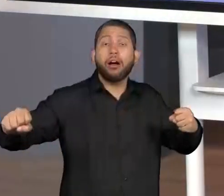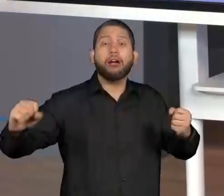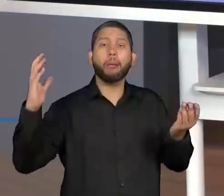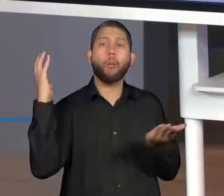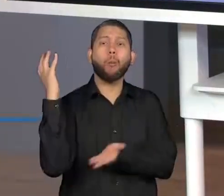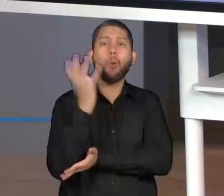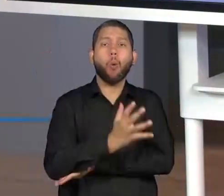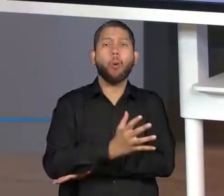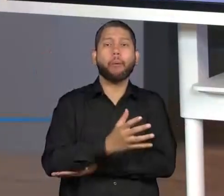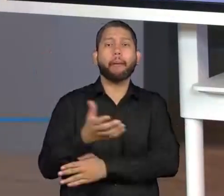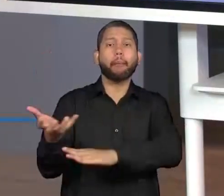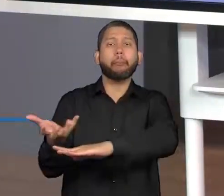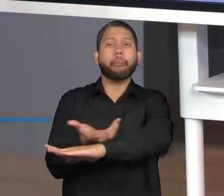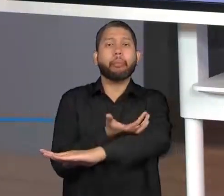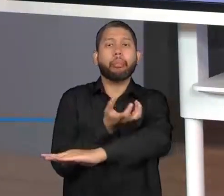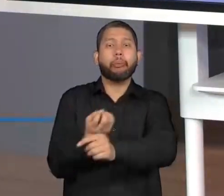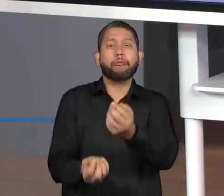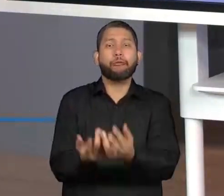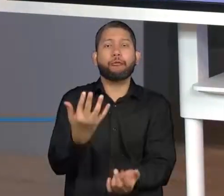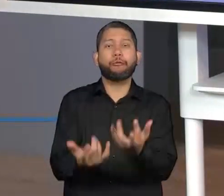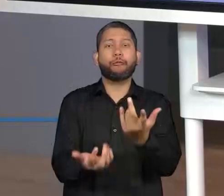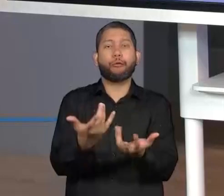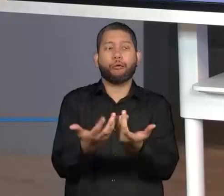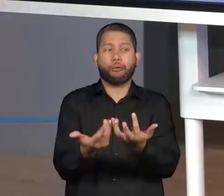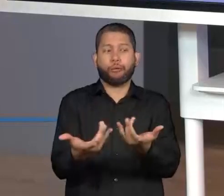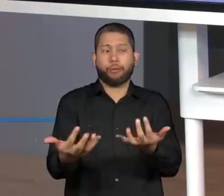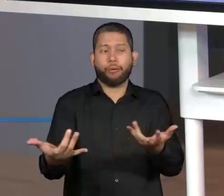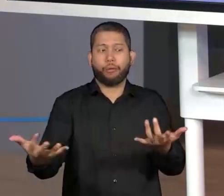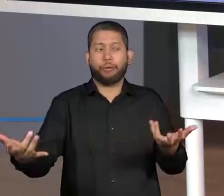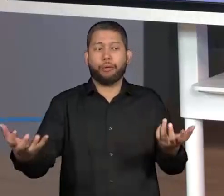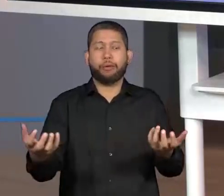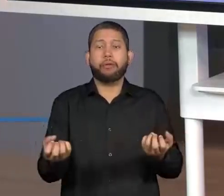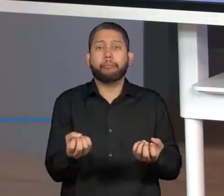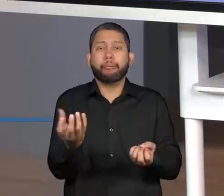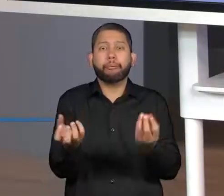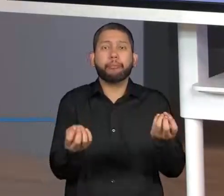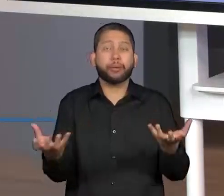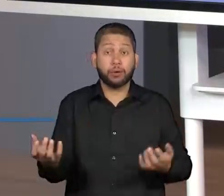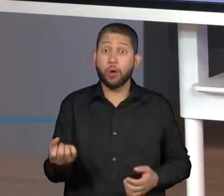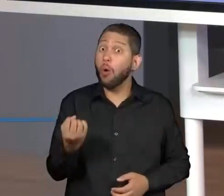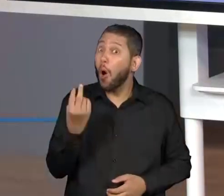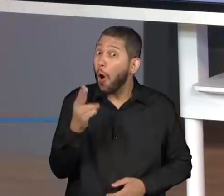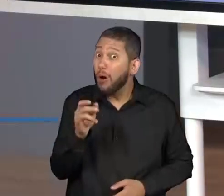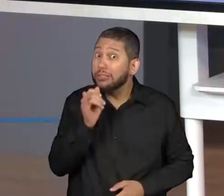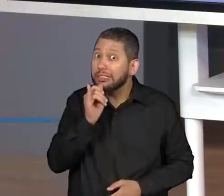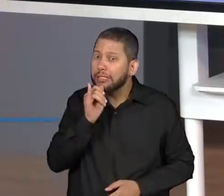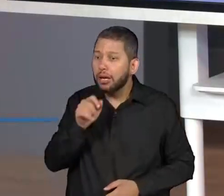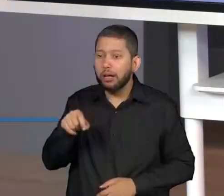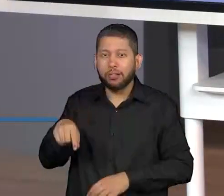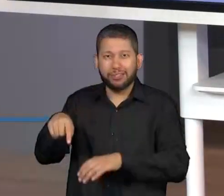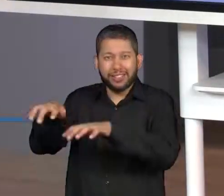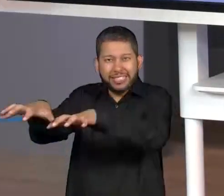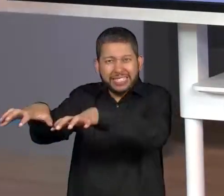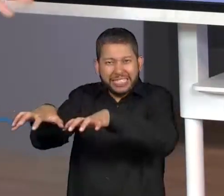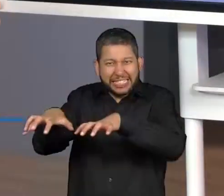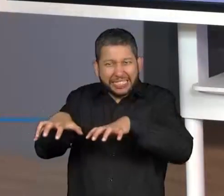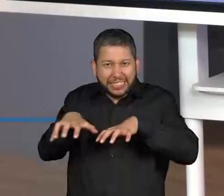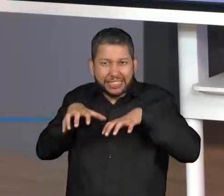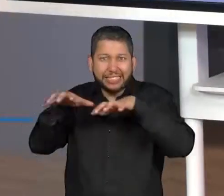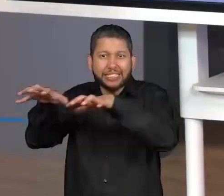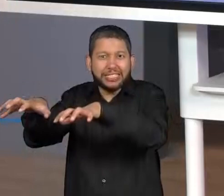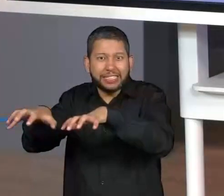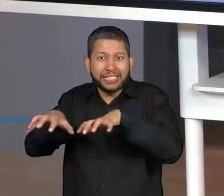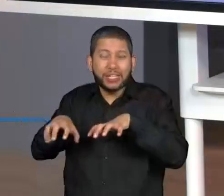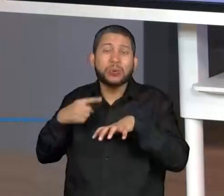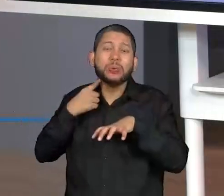região, acabam fazendo queimadas em outra, ou na mineração mesmo, acabam contaminando o solo